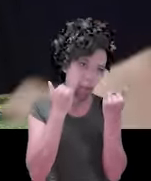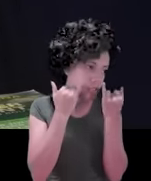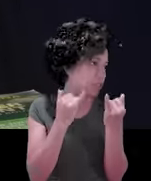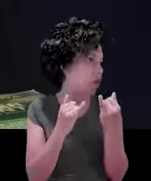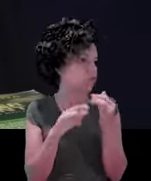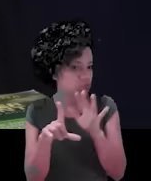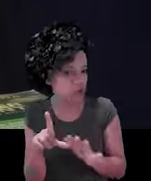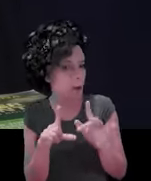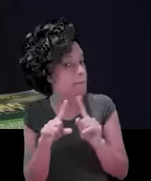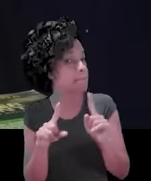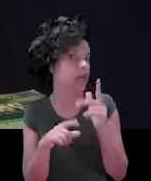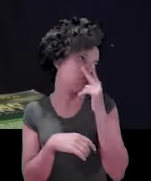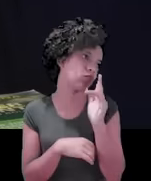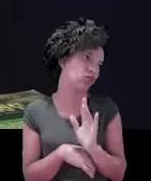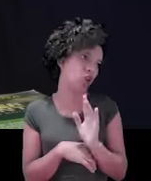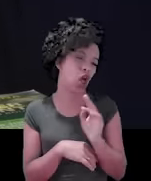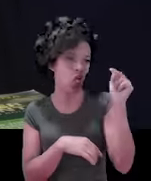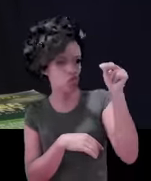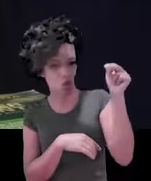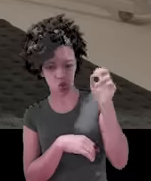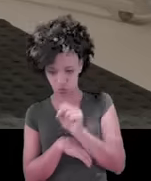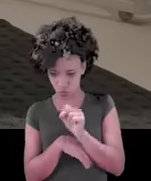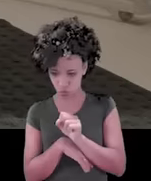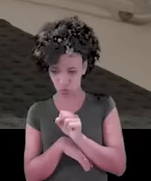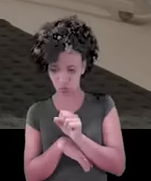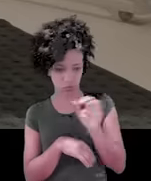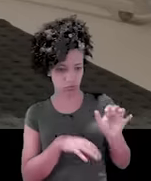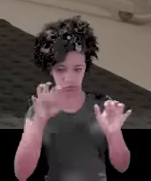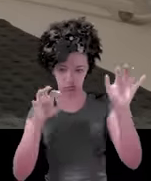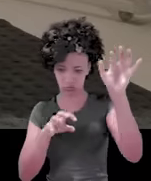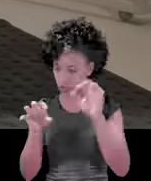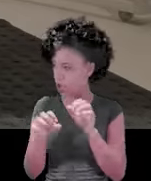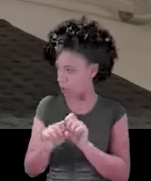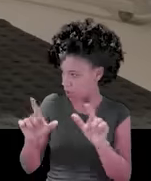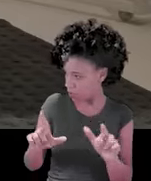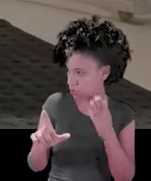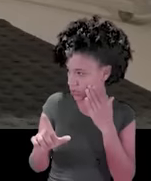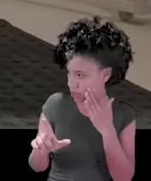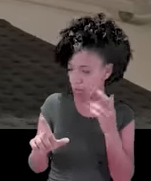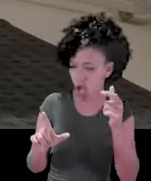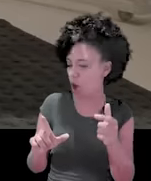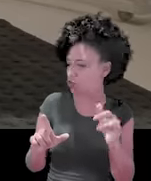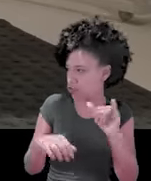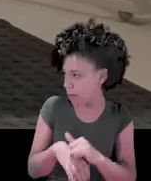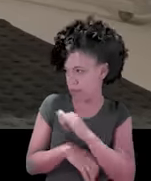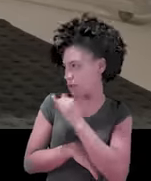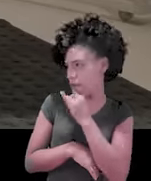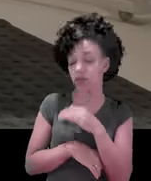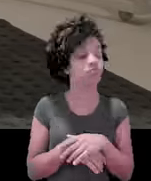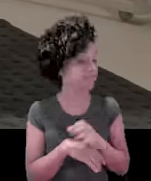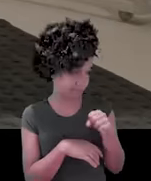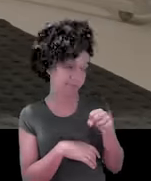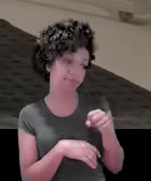relevo mais eu já tenho uma ideia pelo menos norte-sul papá que dá para fazer essa carta você saber onde era o aeroporto repousar por exemplo